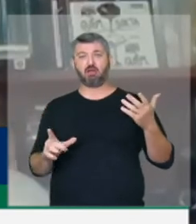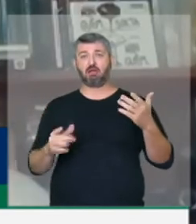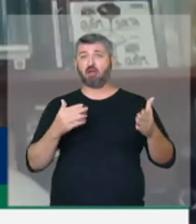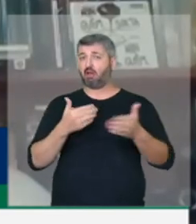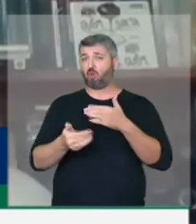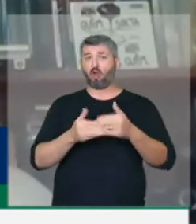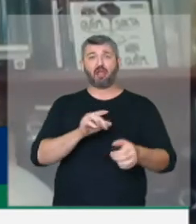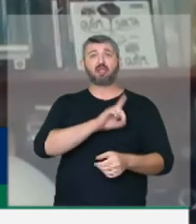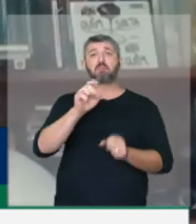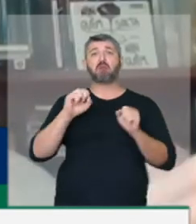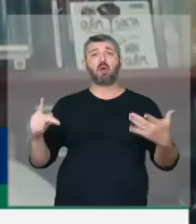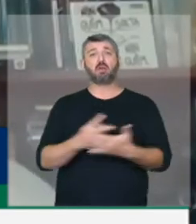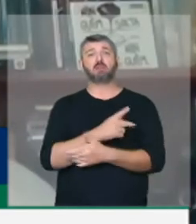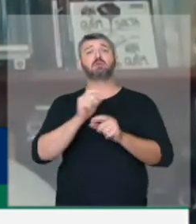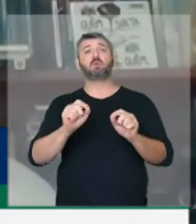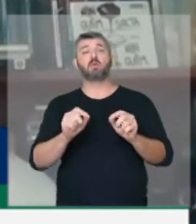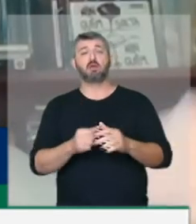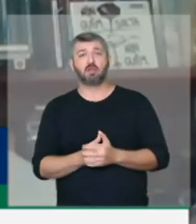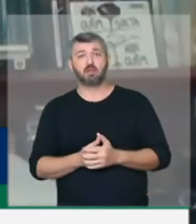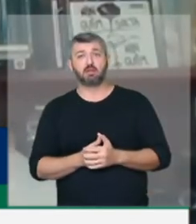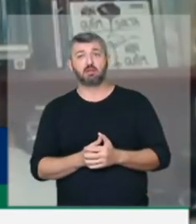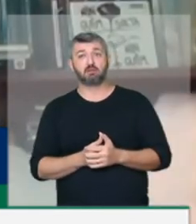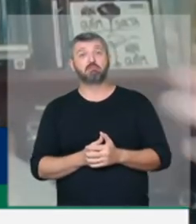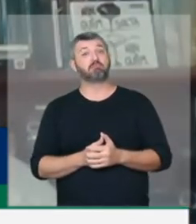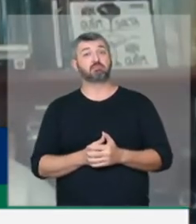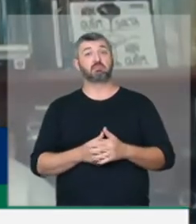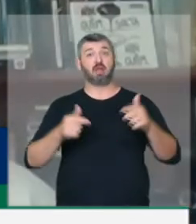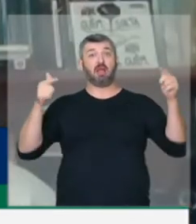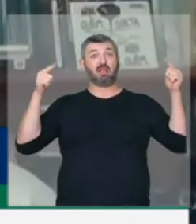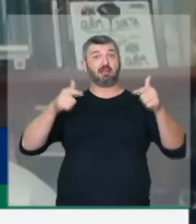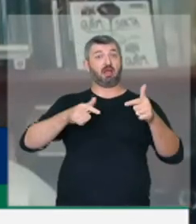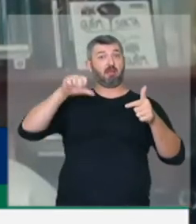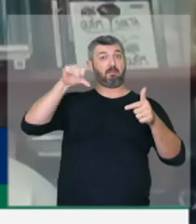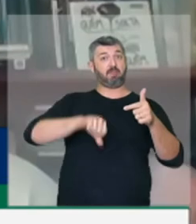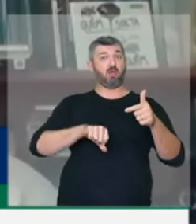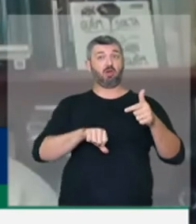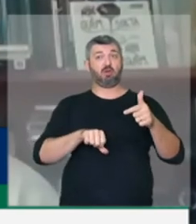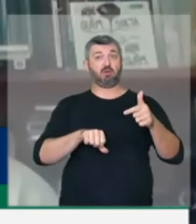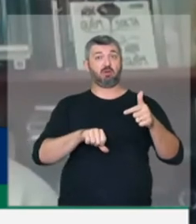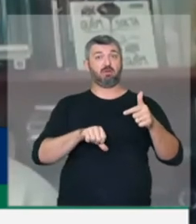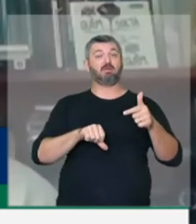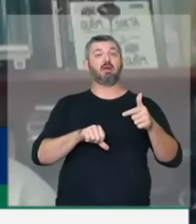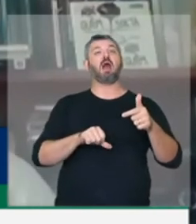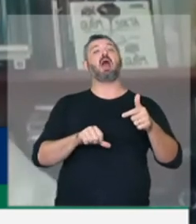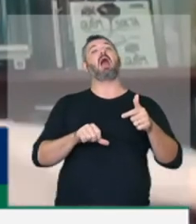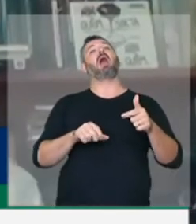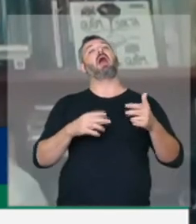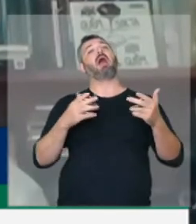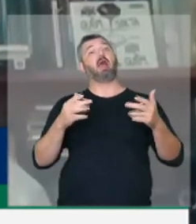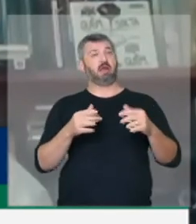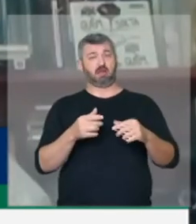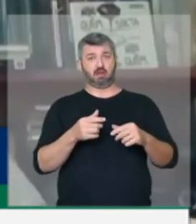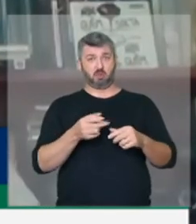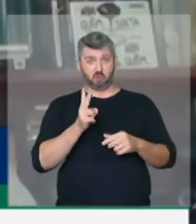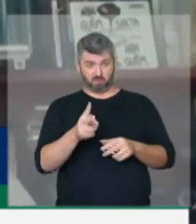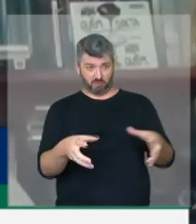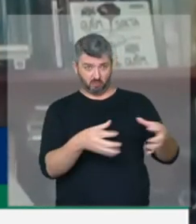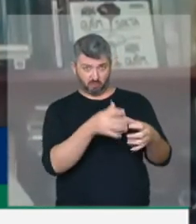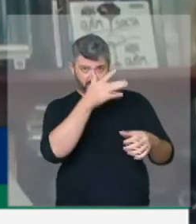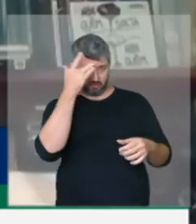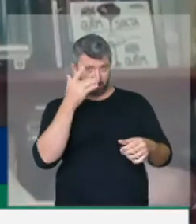dia termos ataques ainda maiores, estes sim, que defendem, que